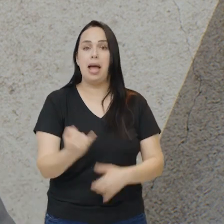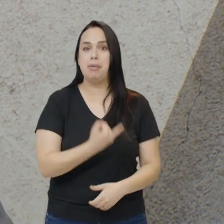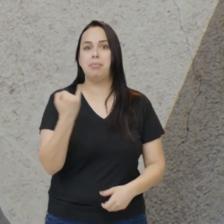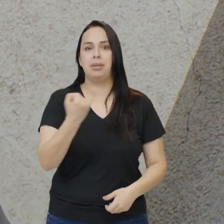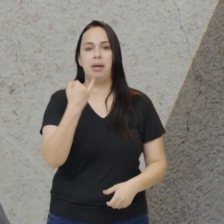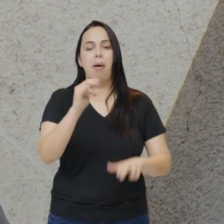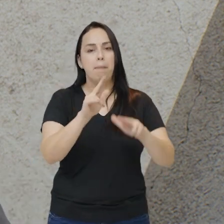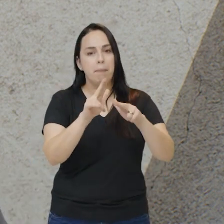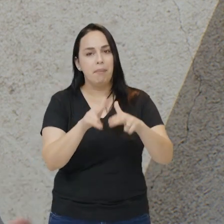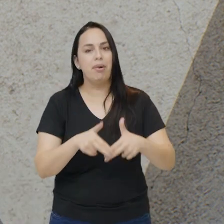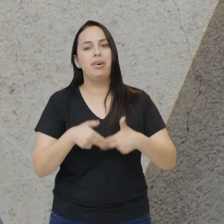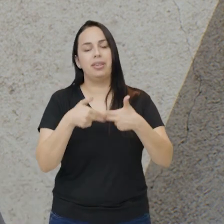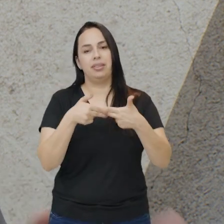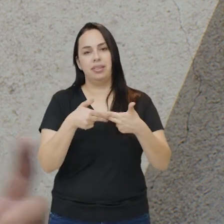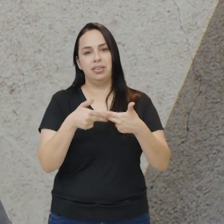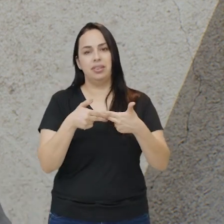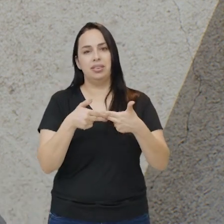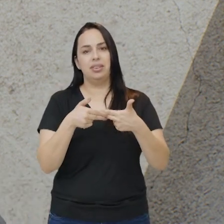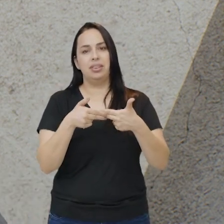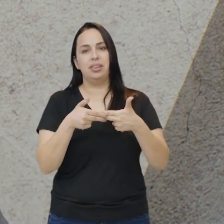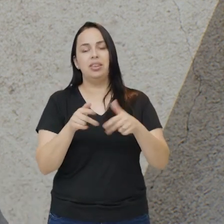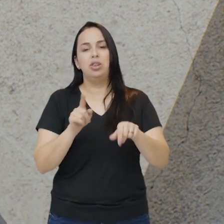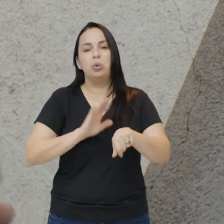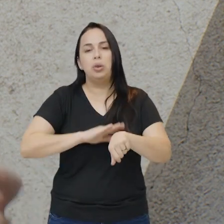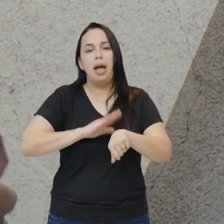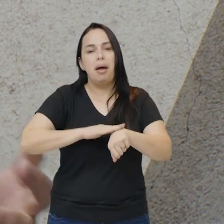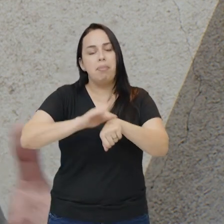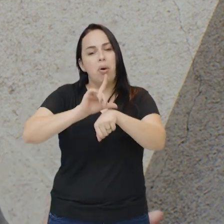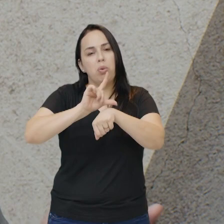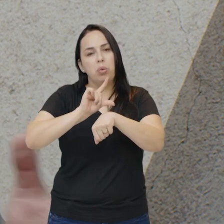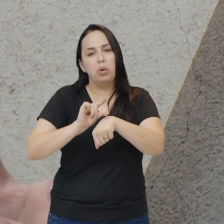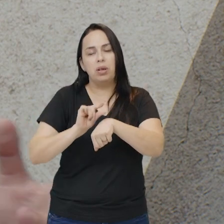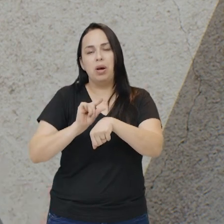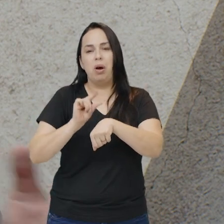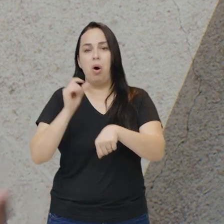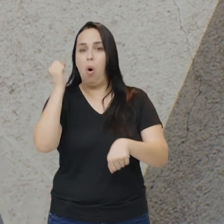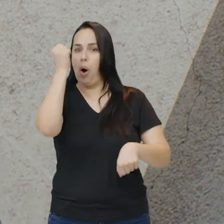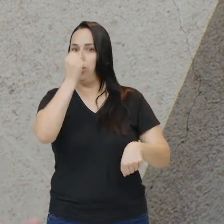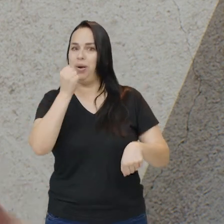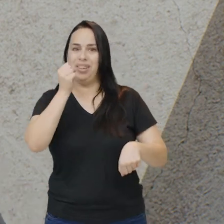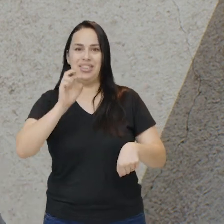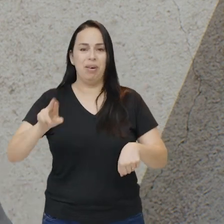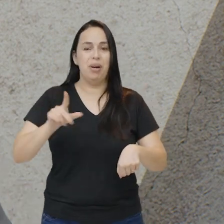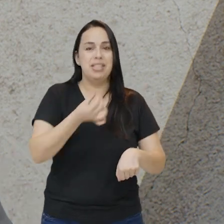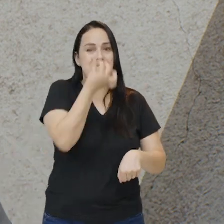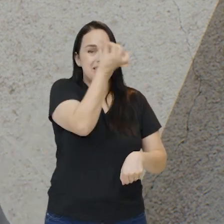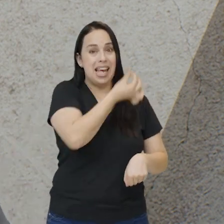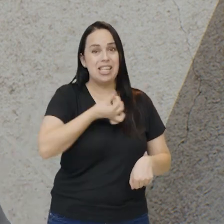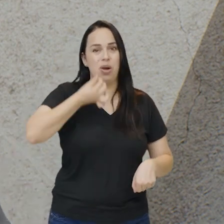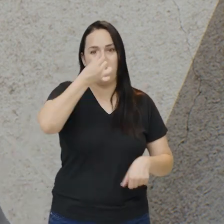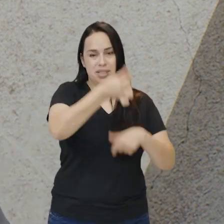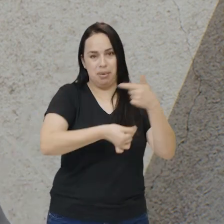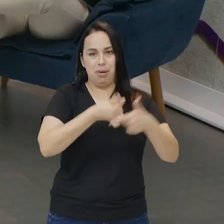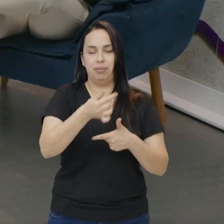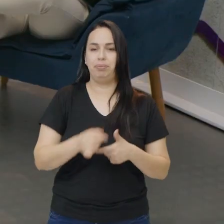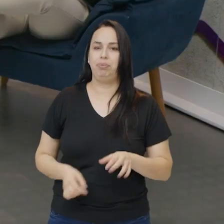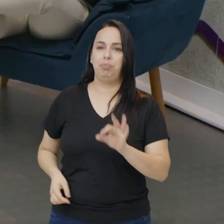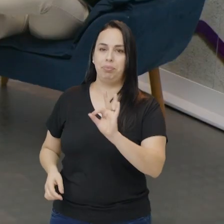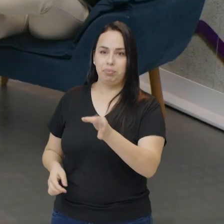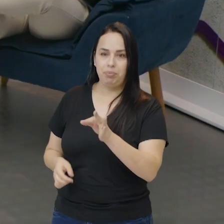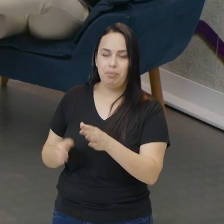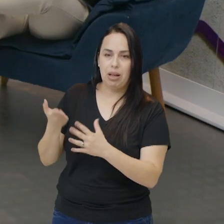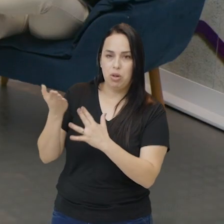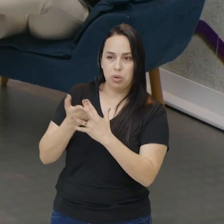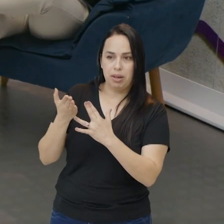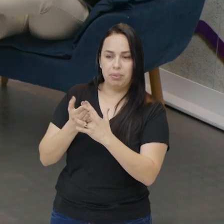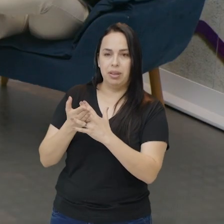importante, por isso essa questão da redução, né, do normal de 8 horas para 6 horas de trabalho. e também os intervalos,